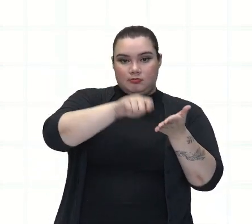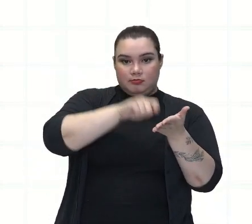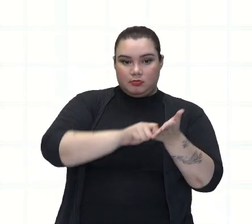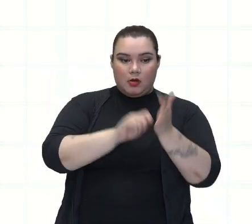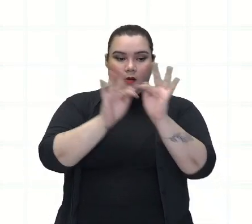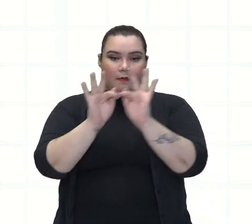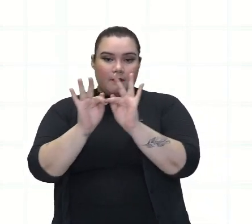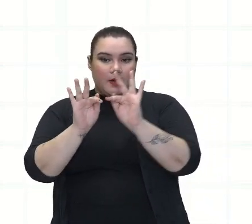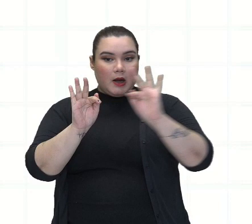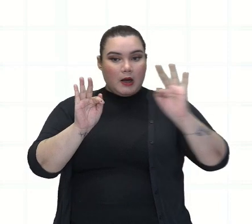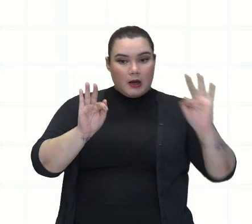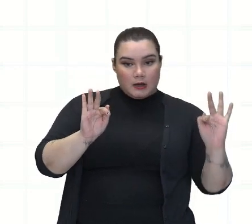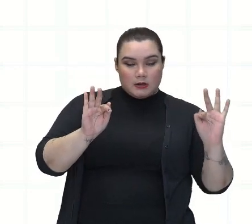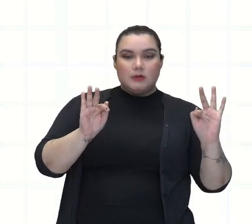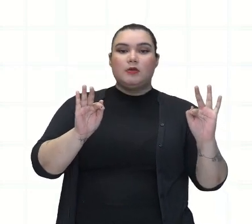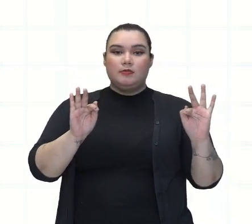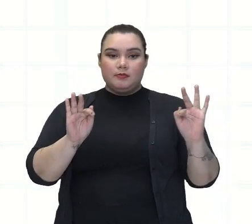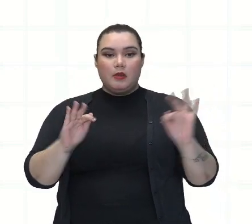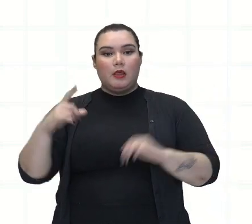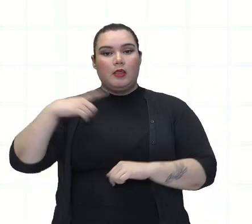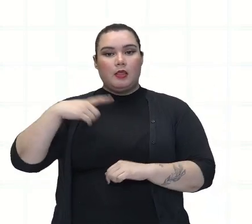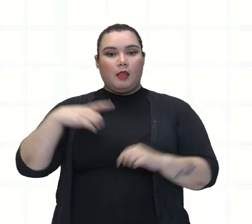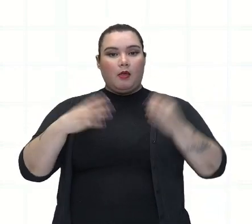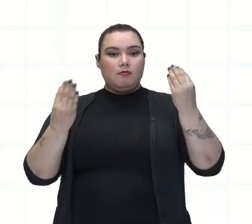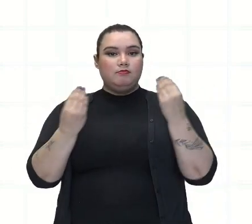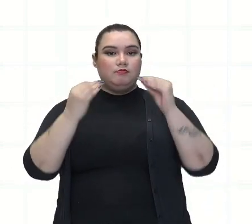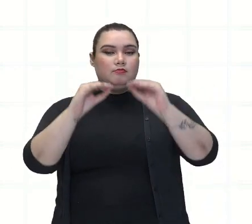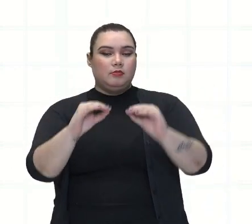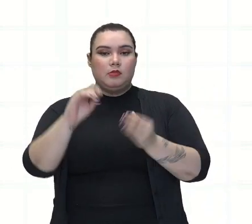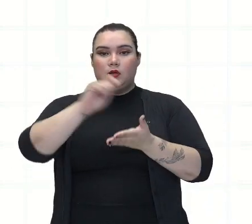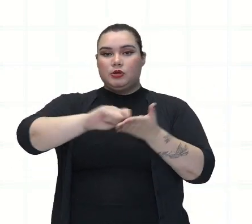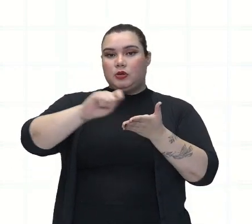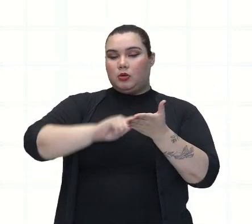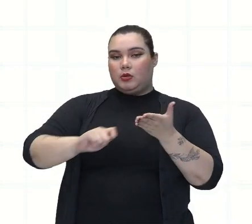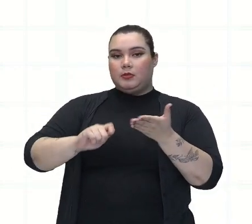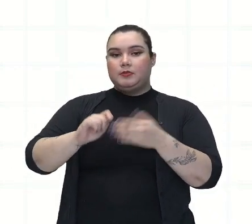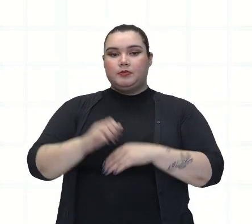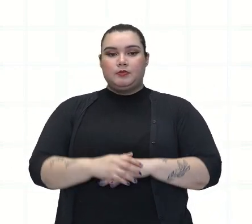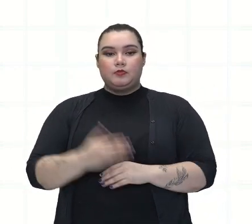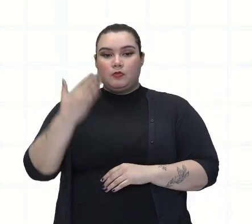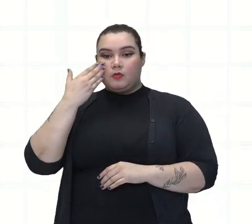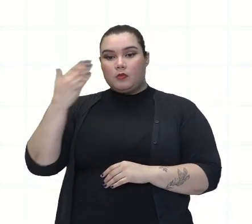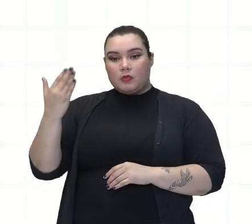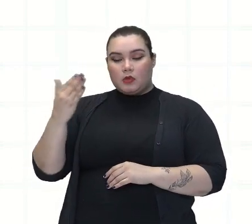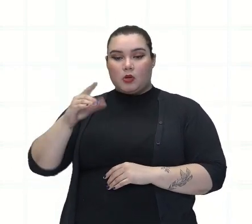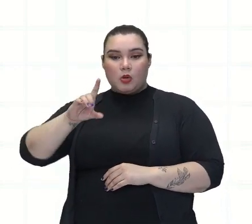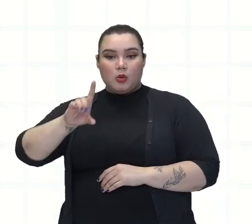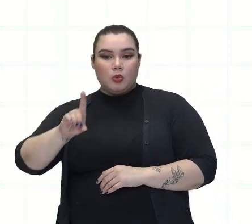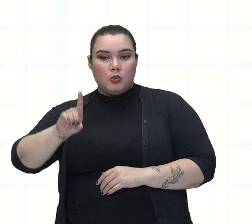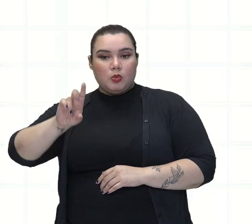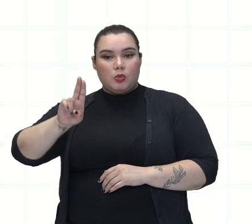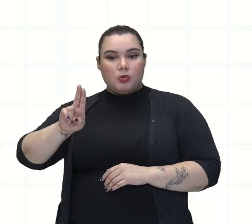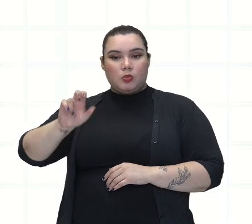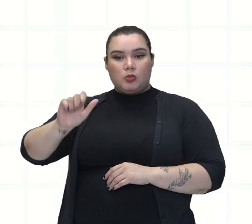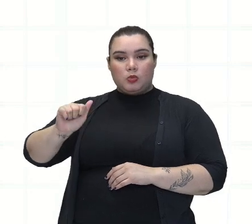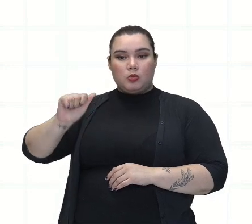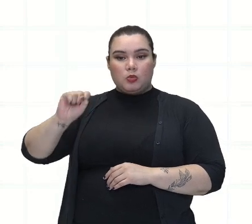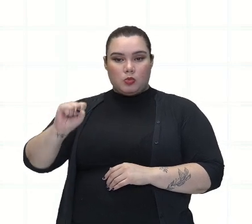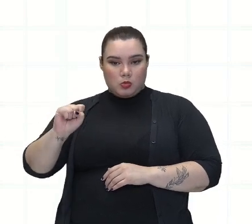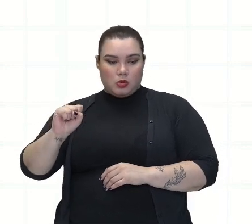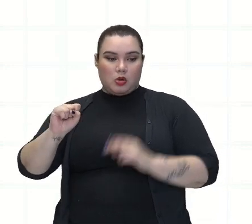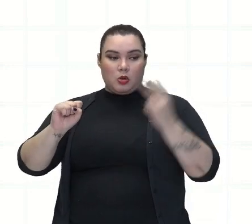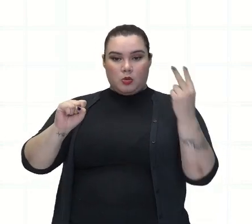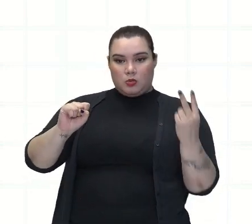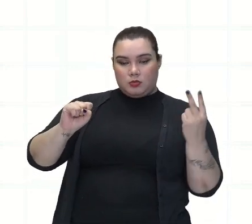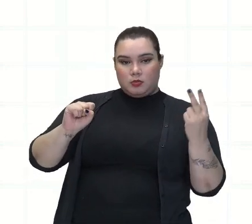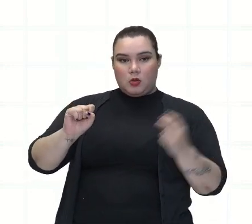por extenso, tem-se a seguinte grafia. Olha lá, 2 xícaras,